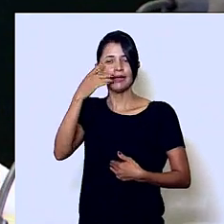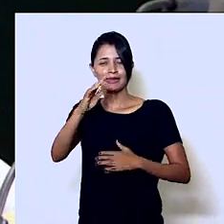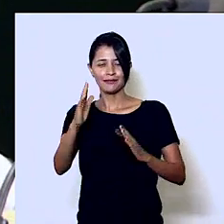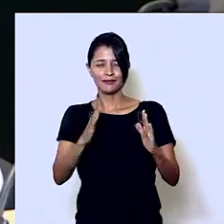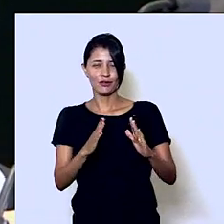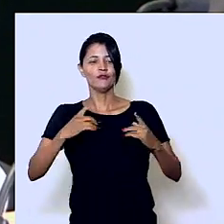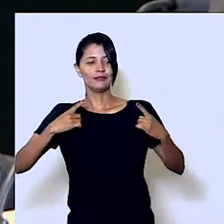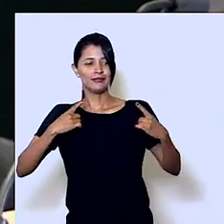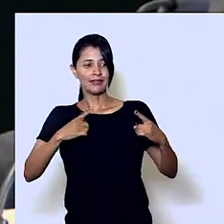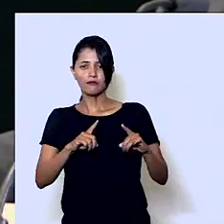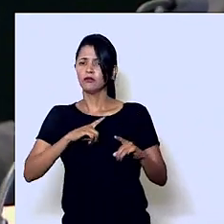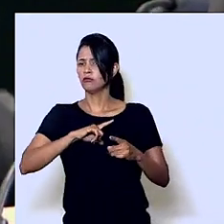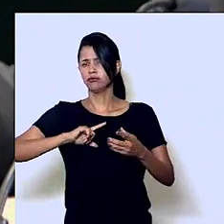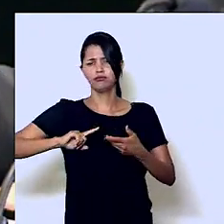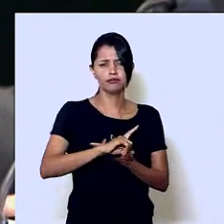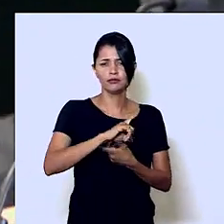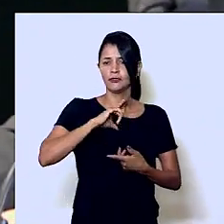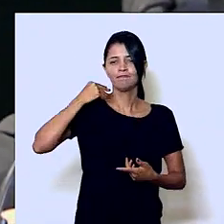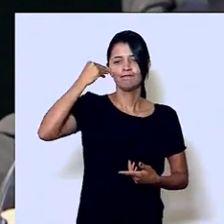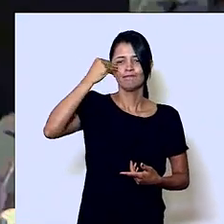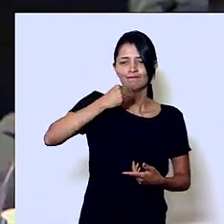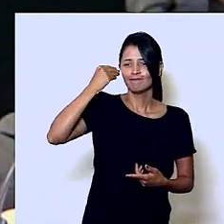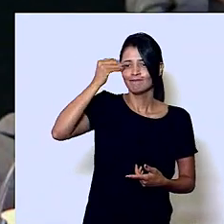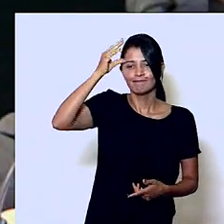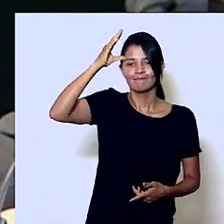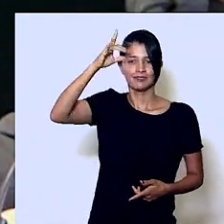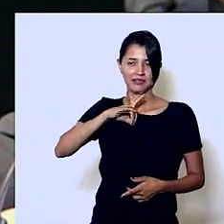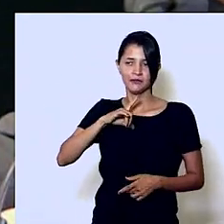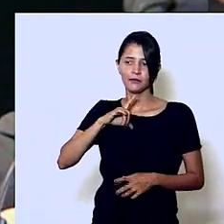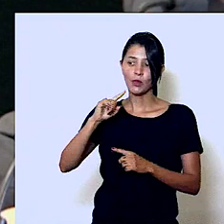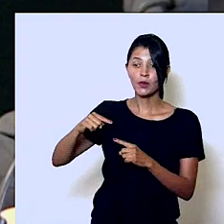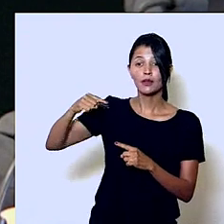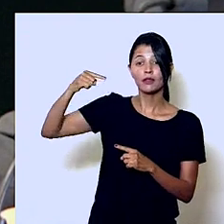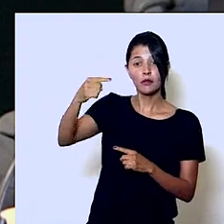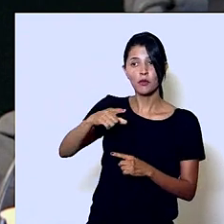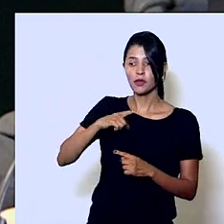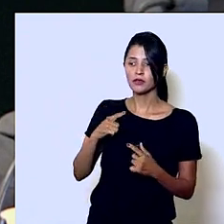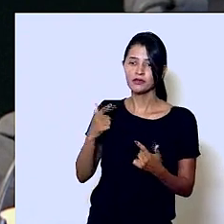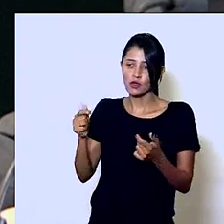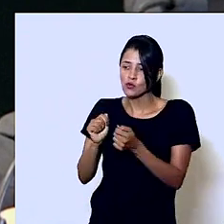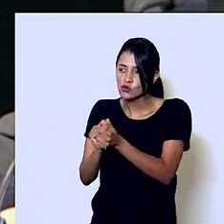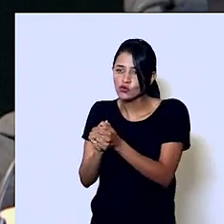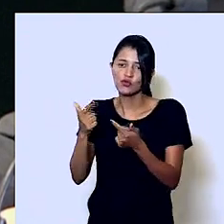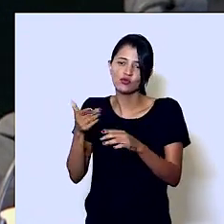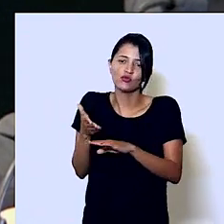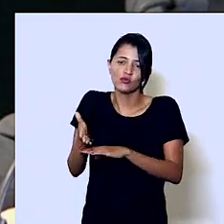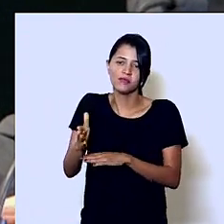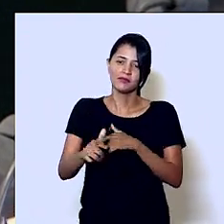de muito aprendizado. Depois tive a aventura, como a embaixadora Maria Estela, de também trabalhar com ele